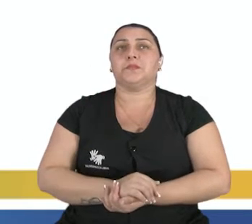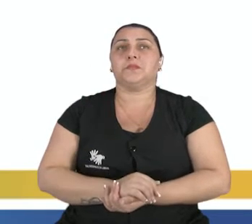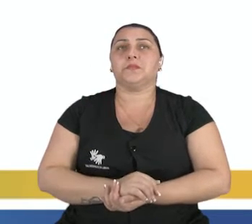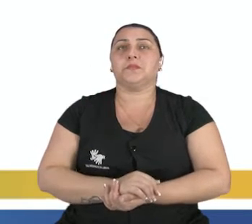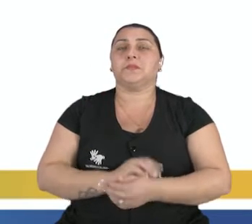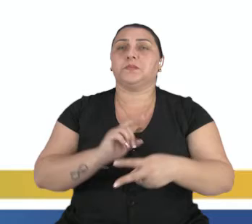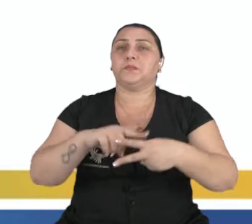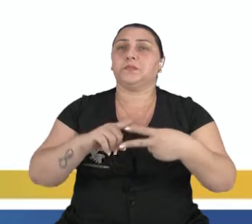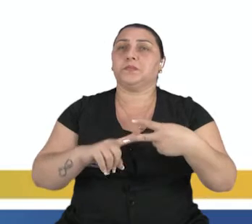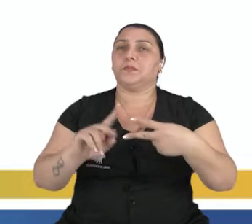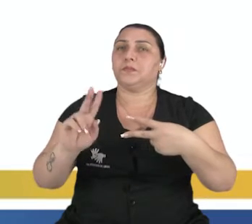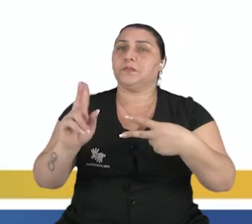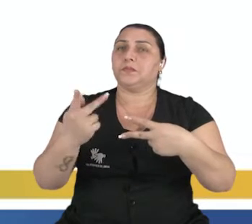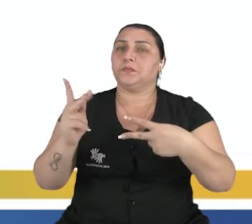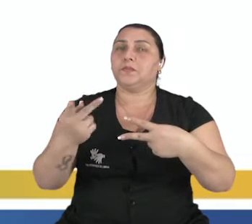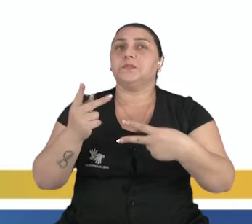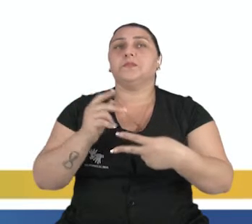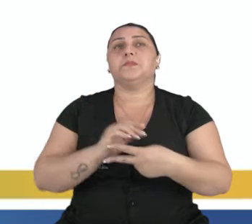temos 2H2,